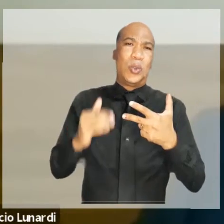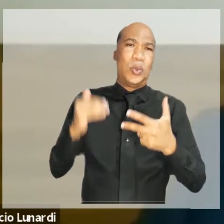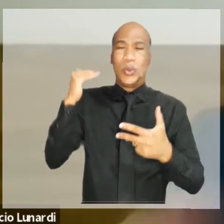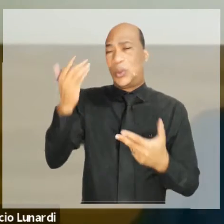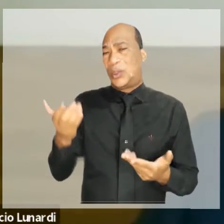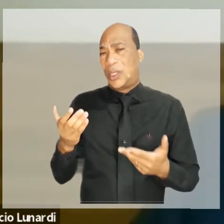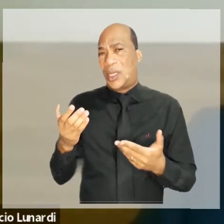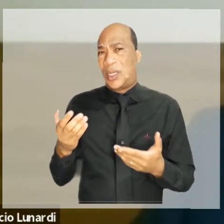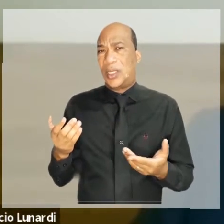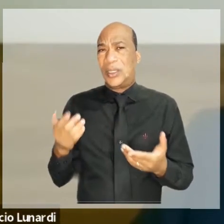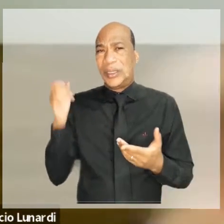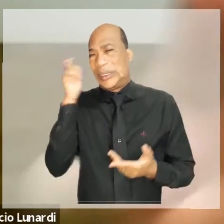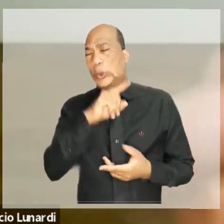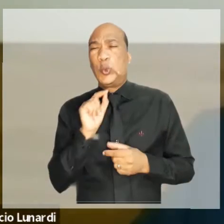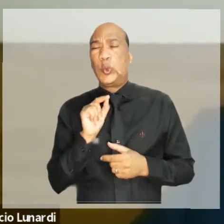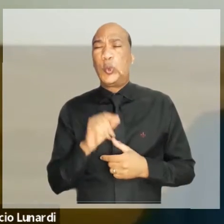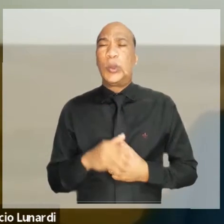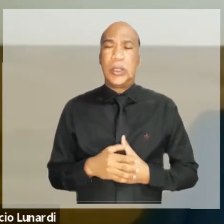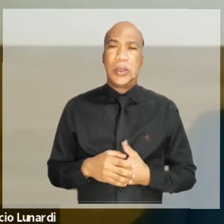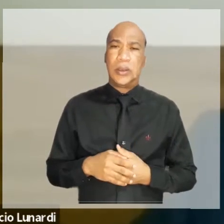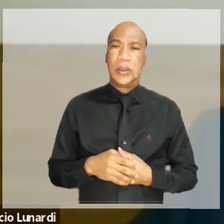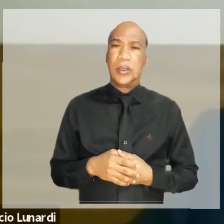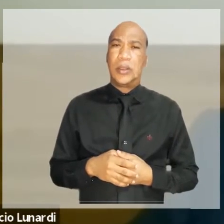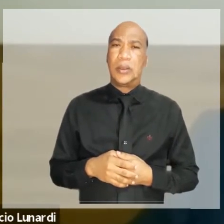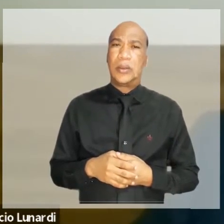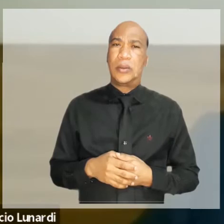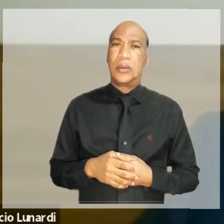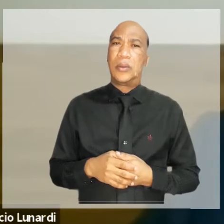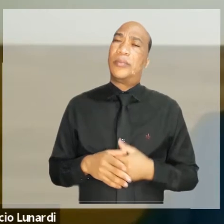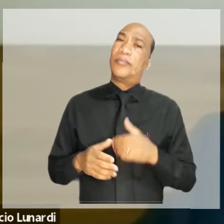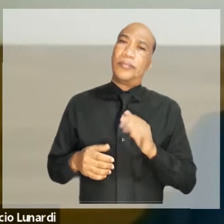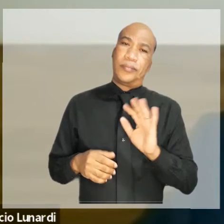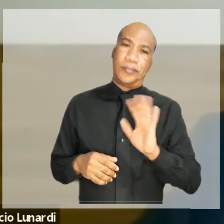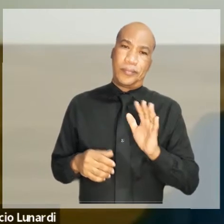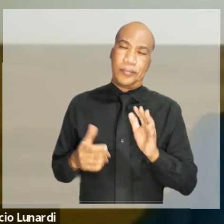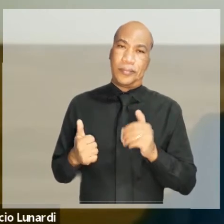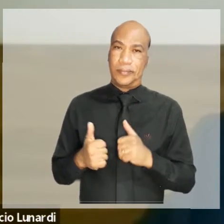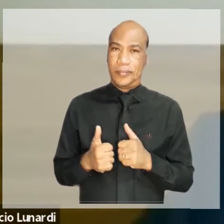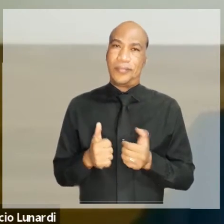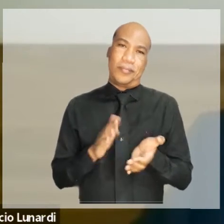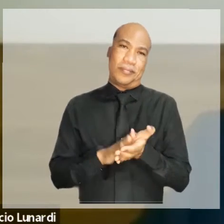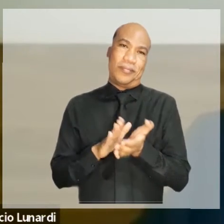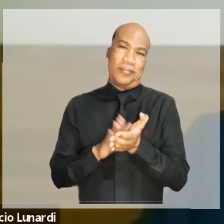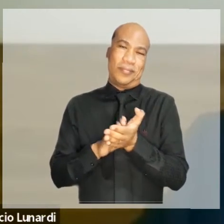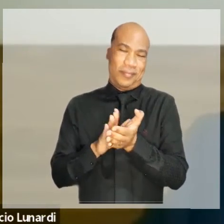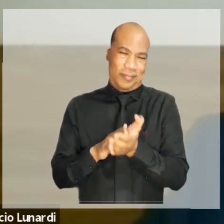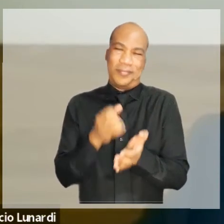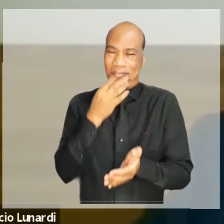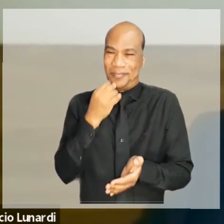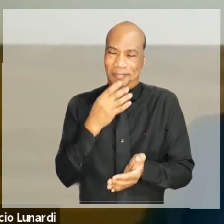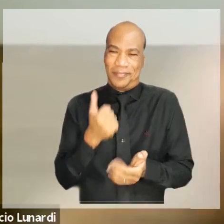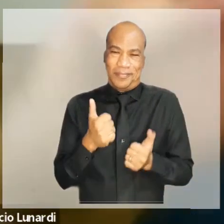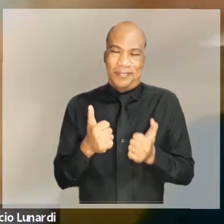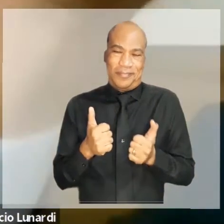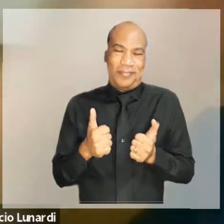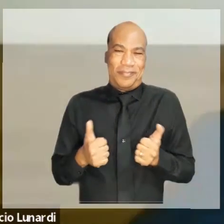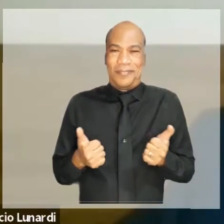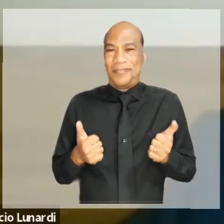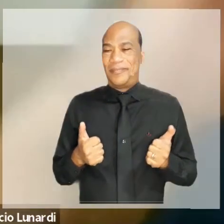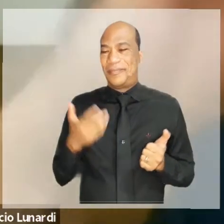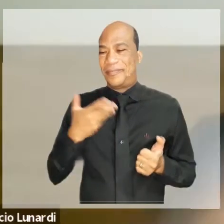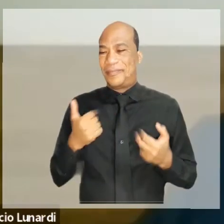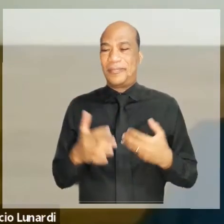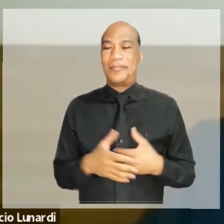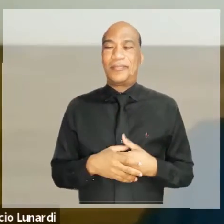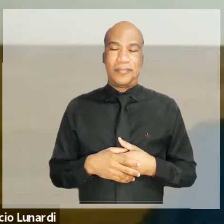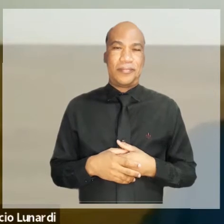Judiciário? E eu também coloco, essa é a minha pergunta, né? Eu também coloco a pergunta da Wilde aqui, né? Da Will. Então, ele diz assim, doutor Ronaldo, não vou ler todos os elogios